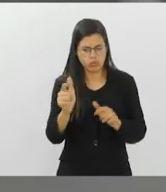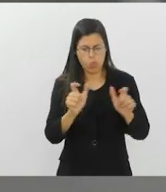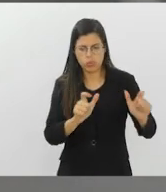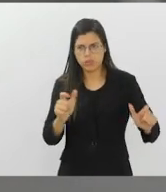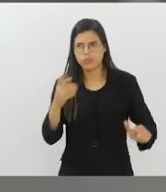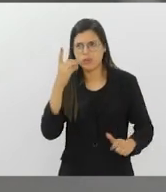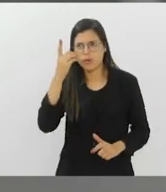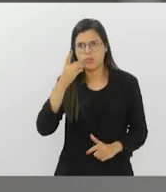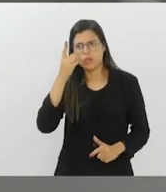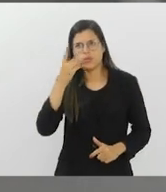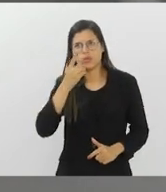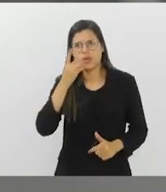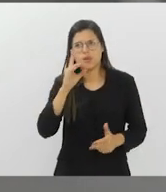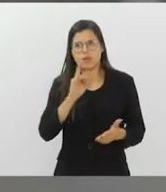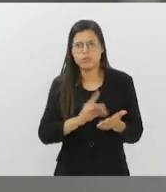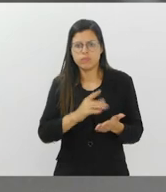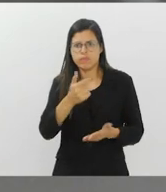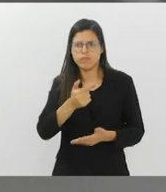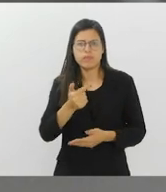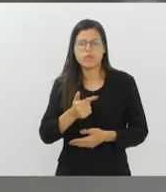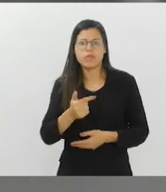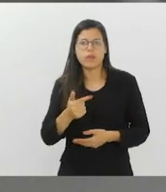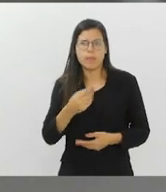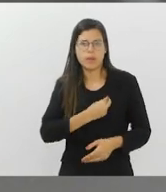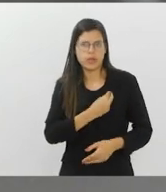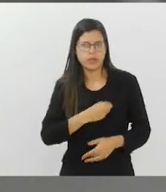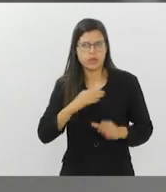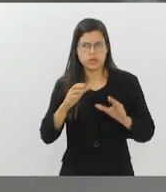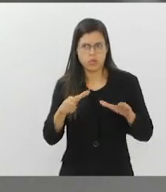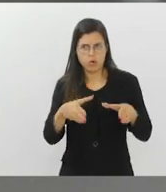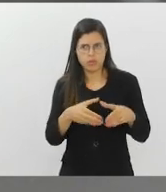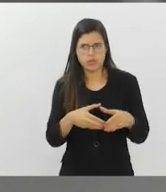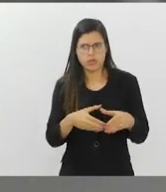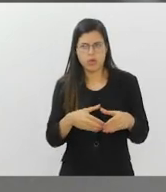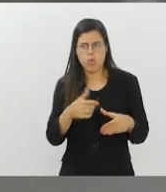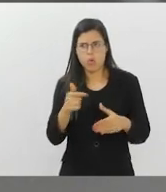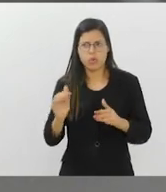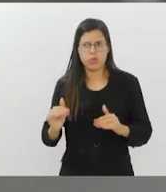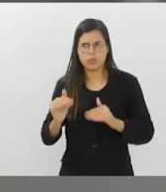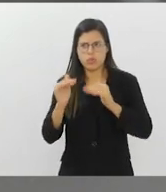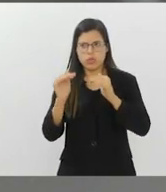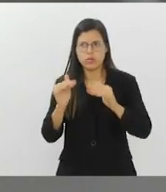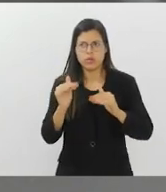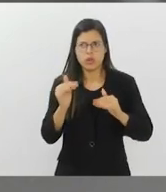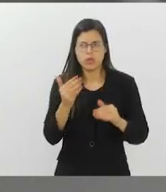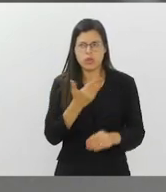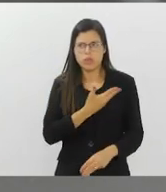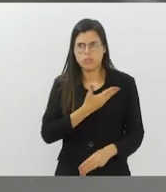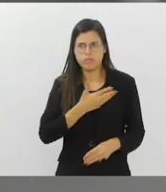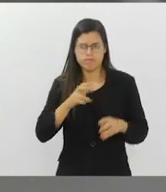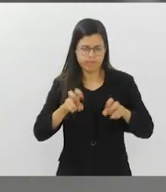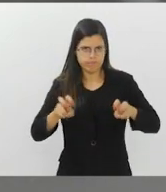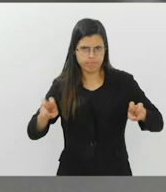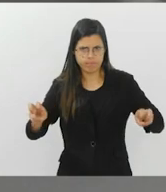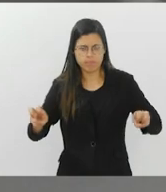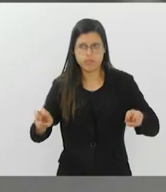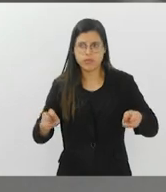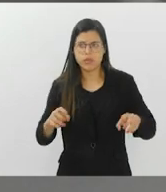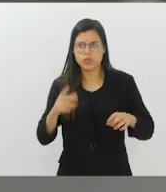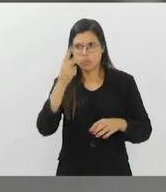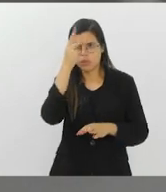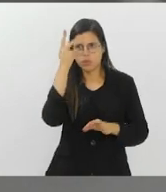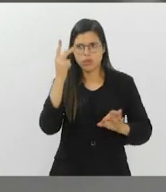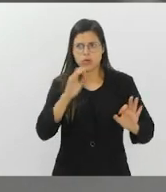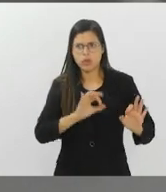titulares e suplentes presentes nessa comissão, demais autoridades presentes, meus colegas de mesa e aqueles que nos